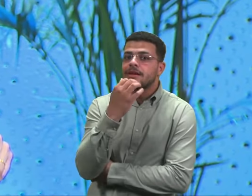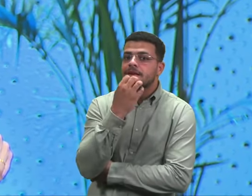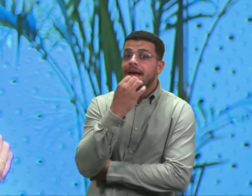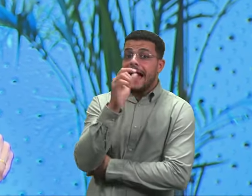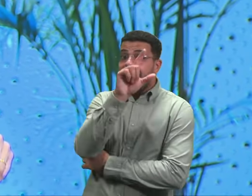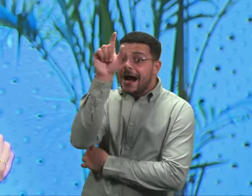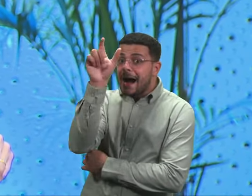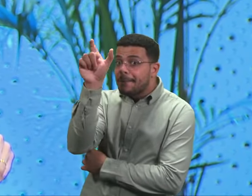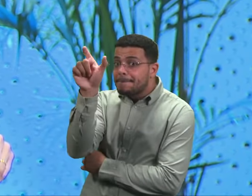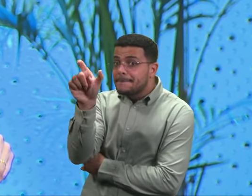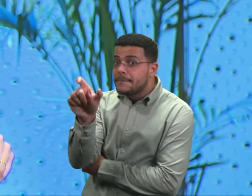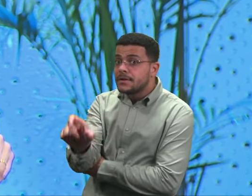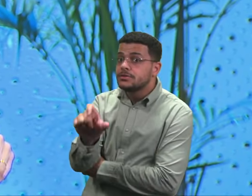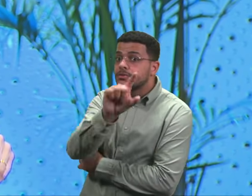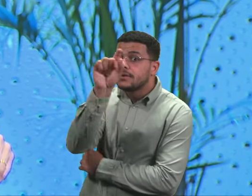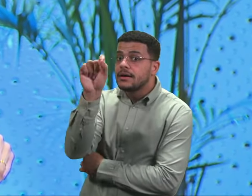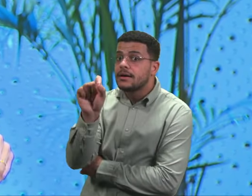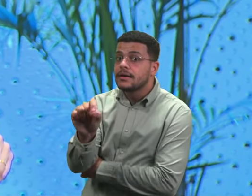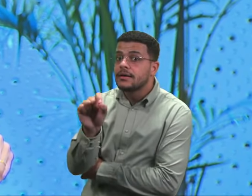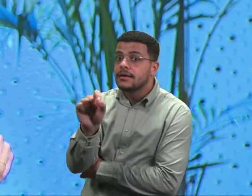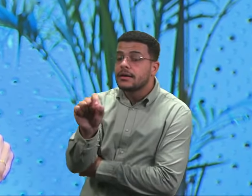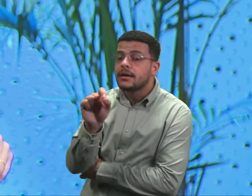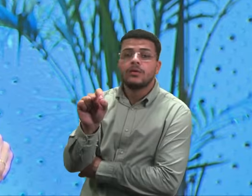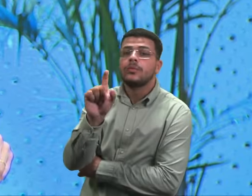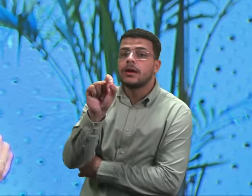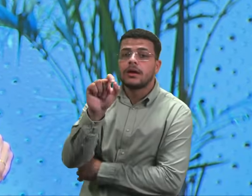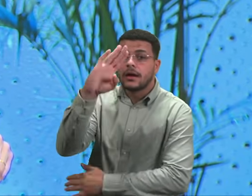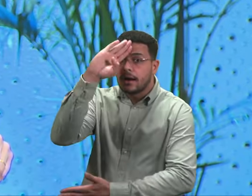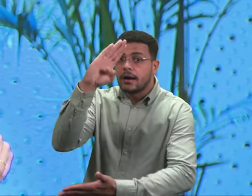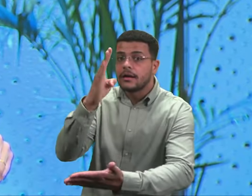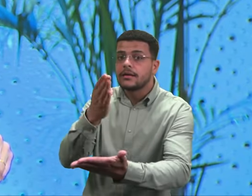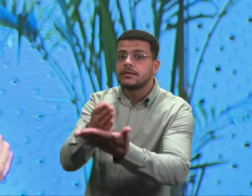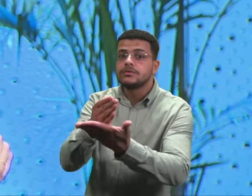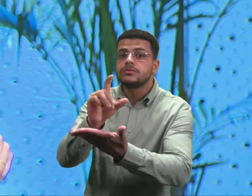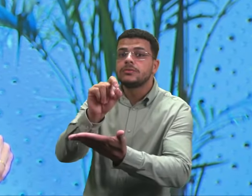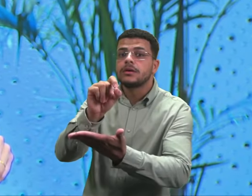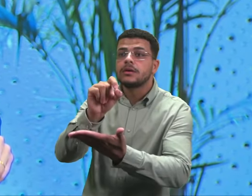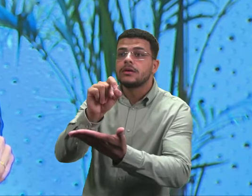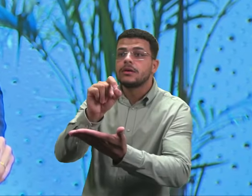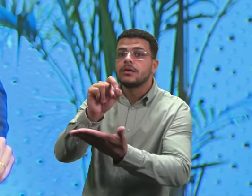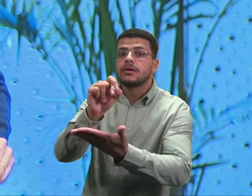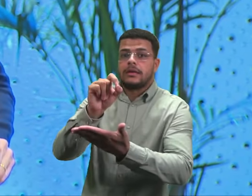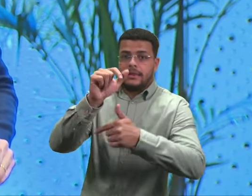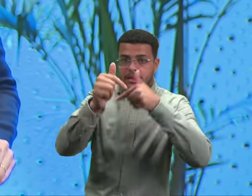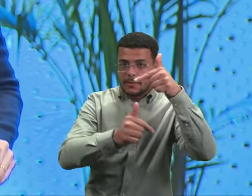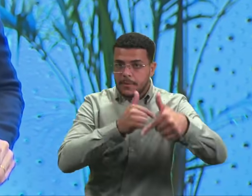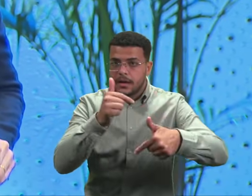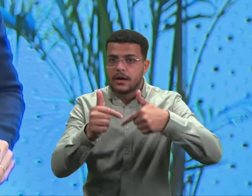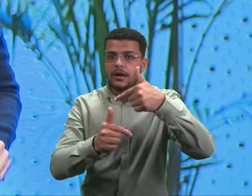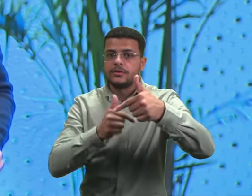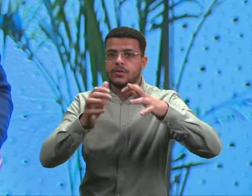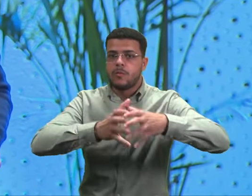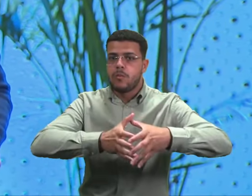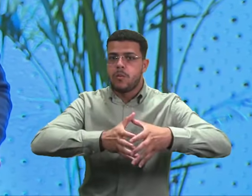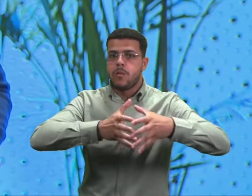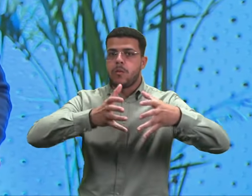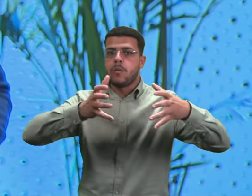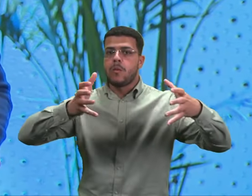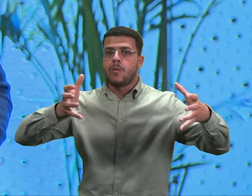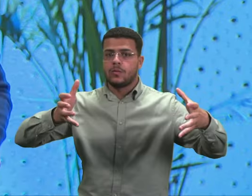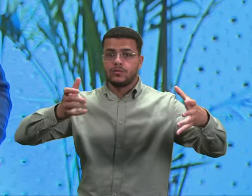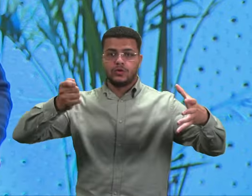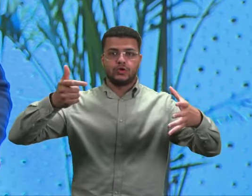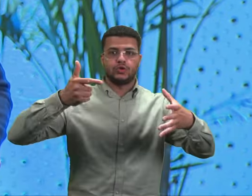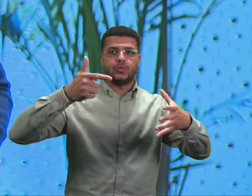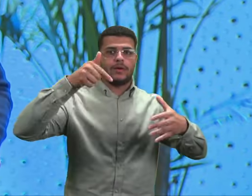aquele que crê, o que ele vai fazer? Obras maiores do que